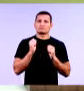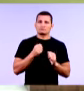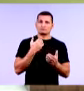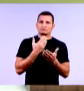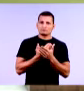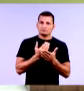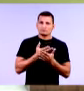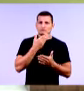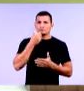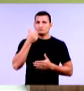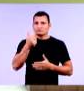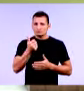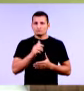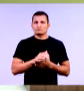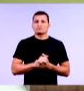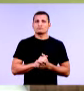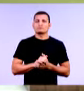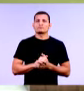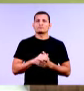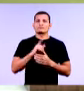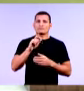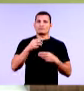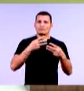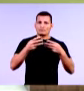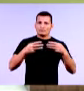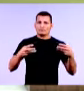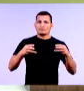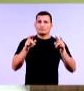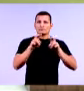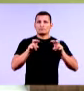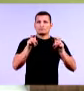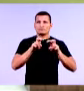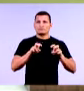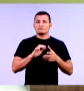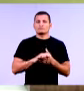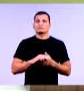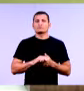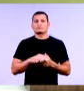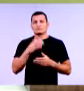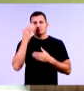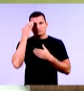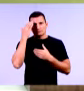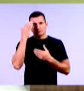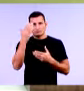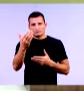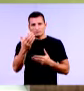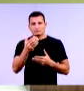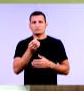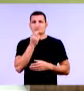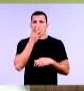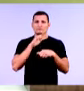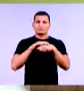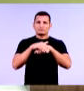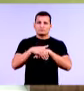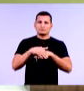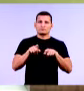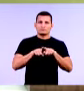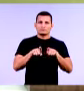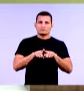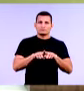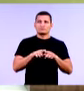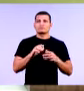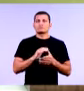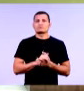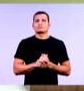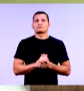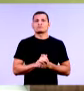melhor esse grande mundo que são as redes de computadores. Então, eu deixo meu muito obrigado. Deixo o meu boa noite também e desejo para